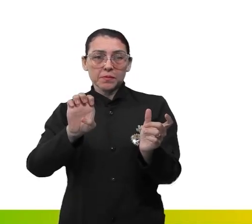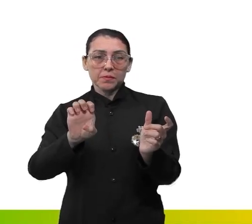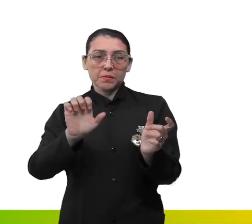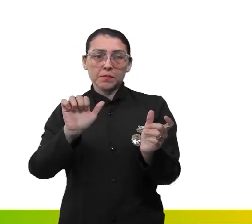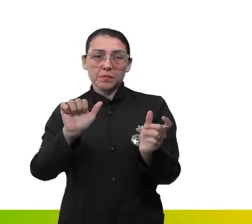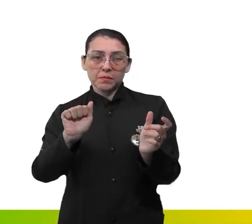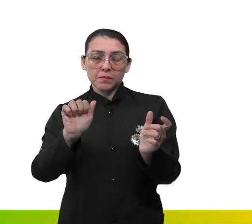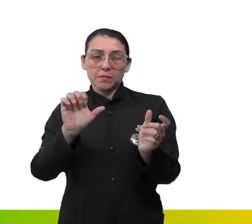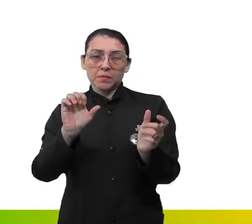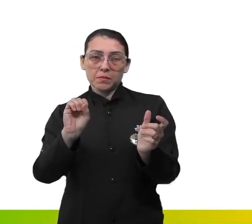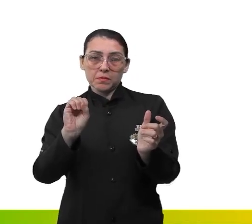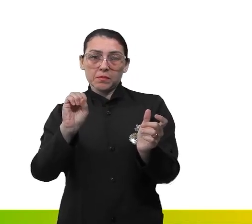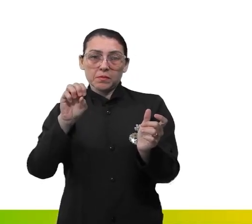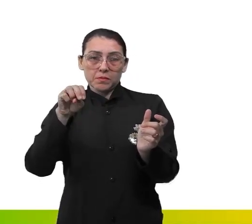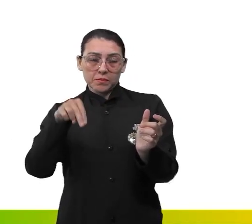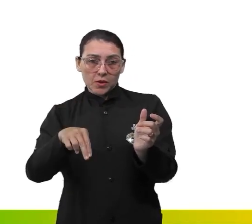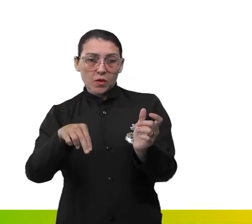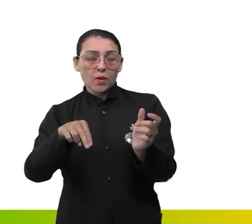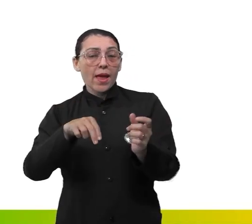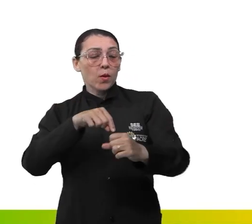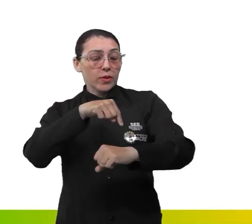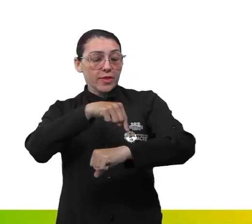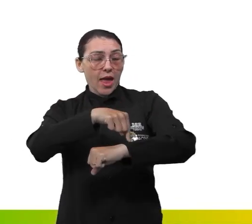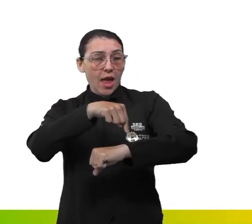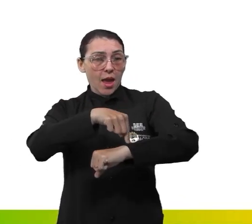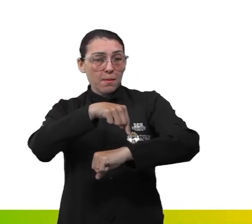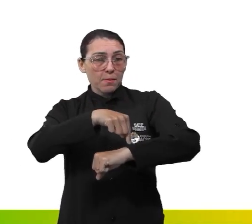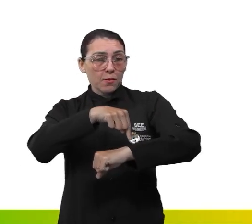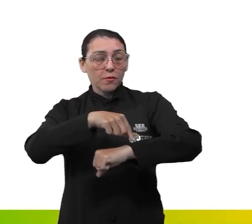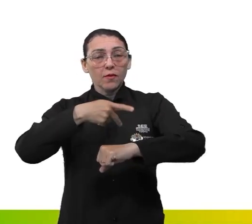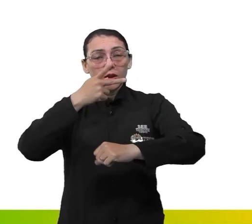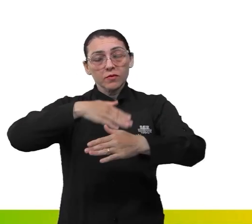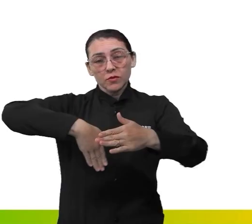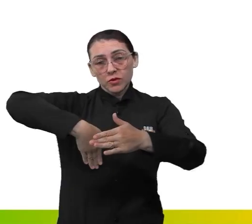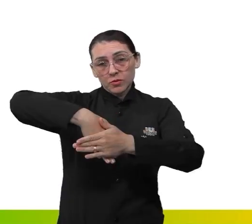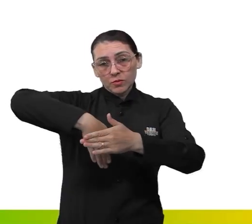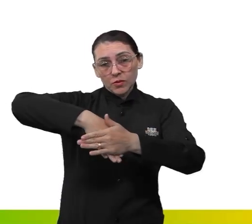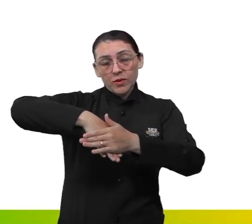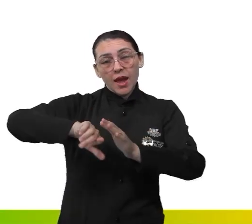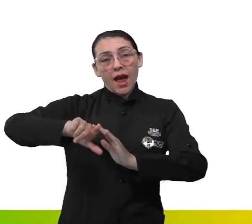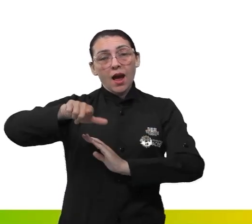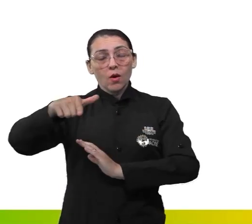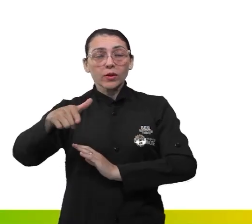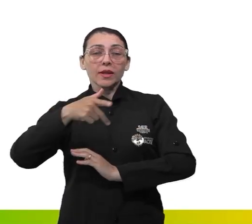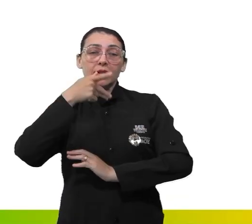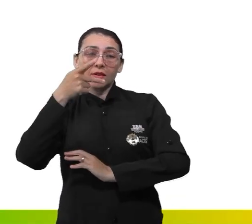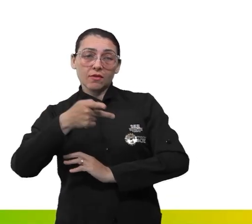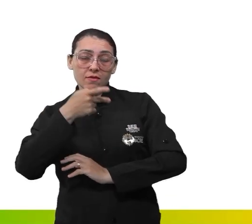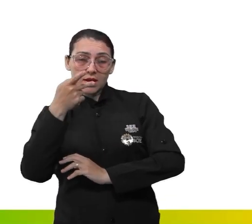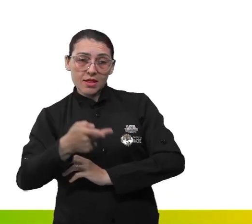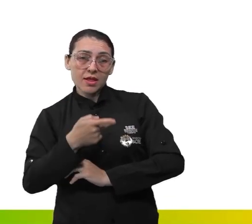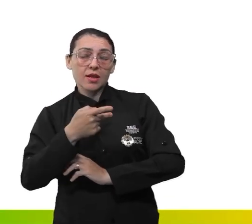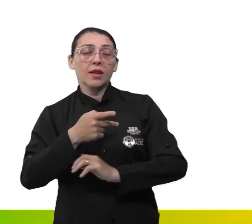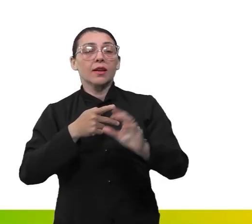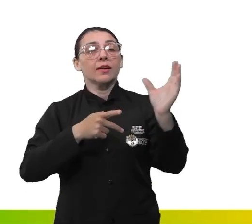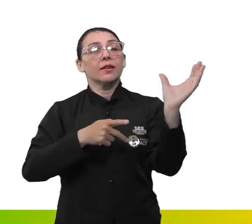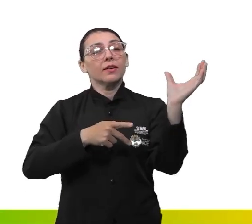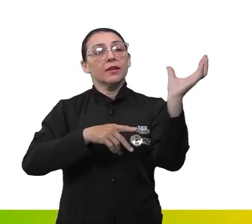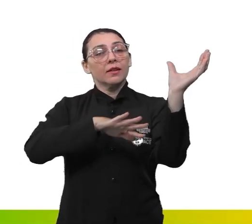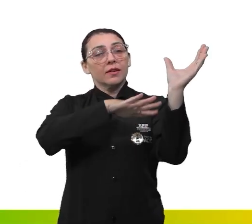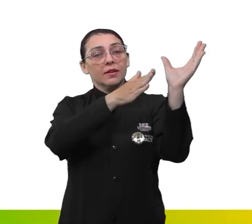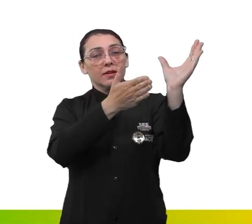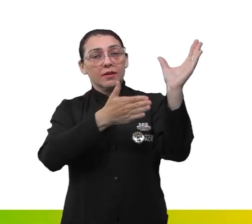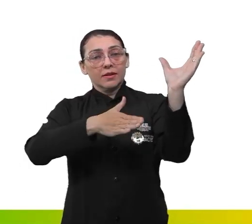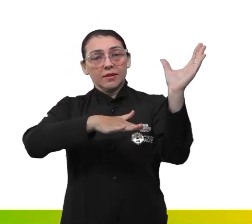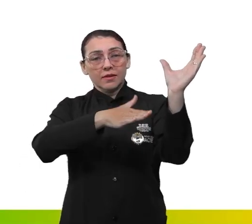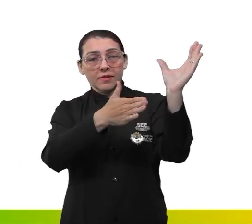significa temporada, ela está falando sobre futebol, enquanto a outra colega estava falando sobre outono.